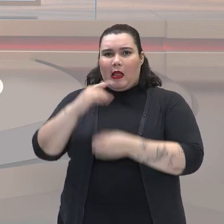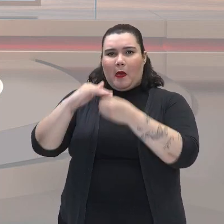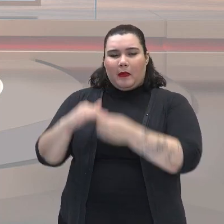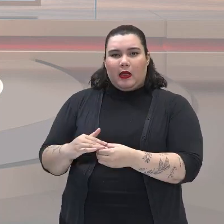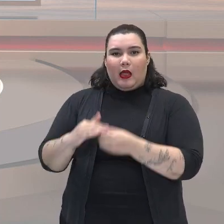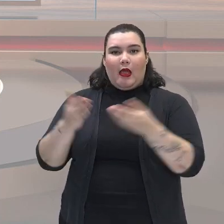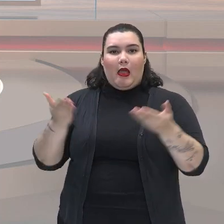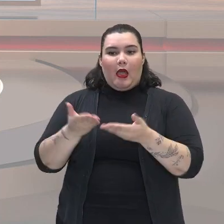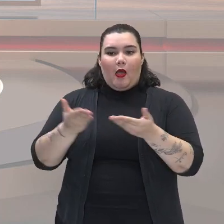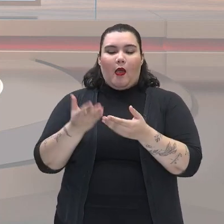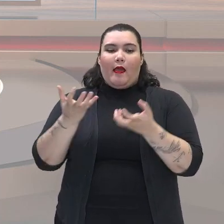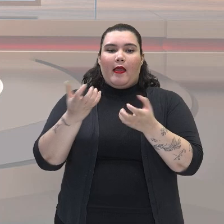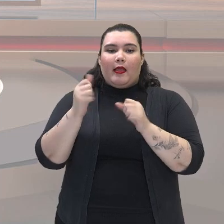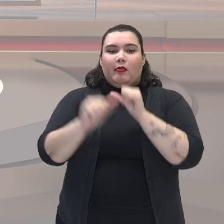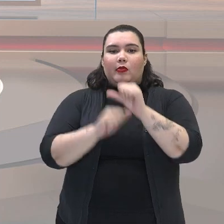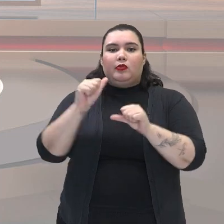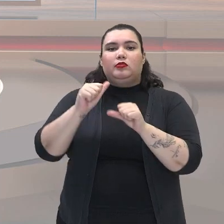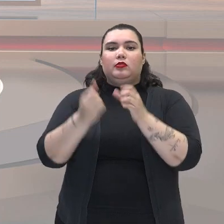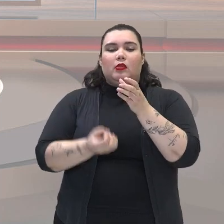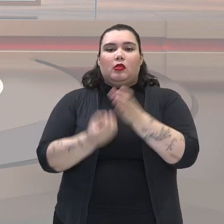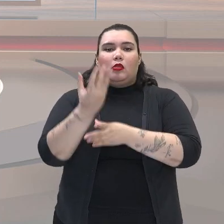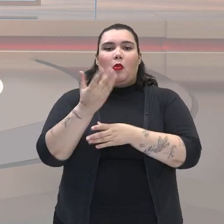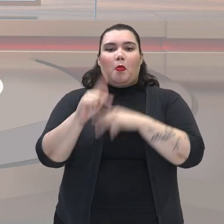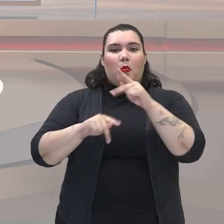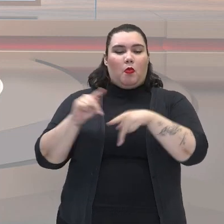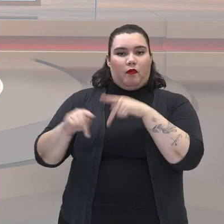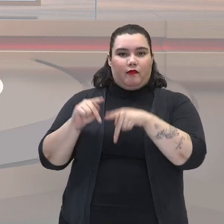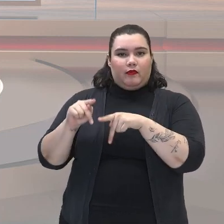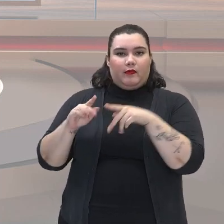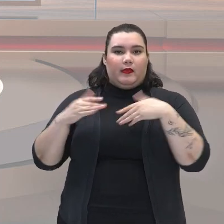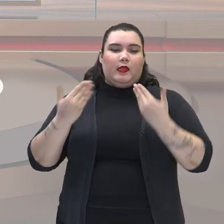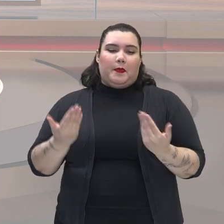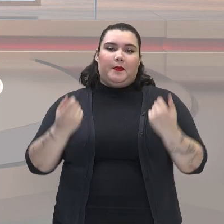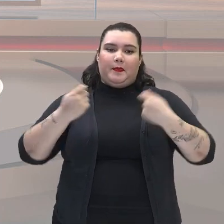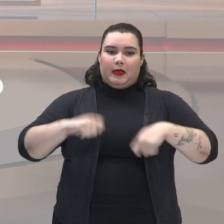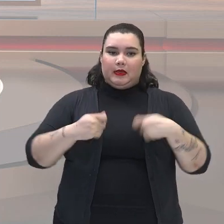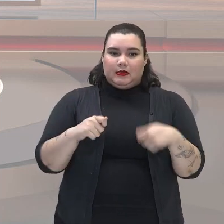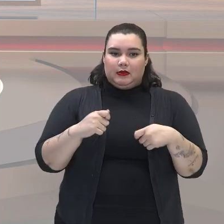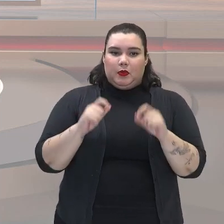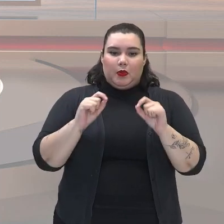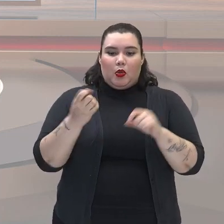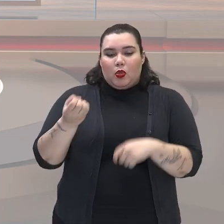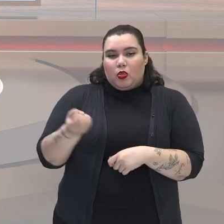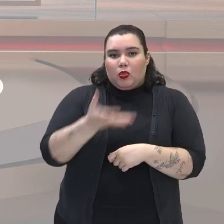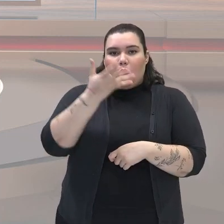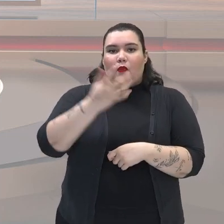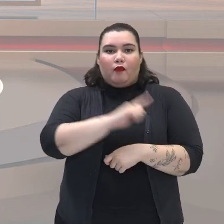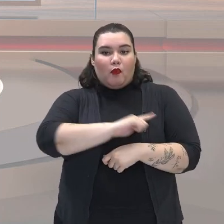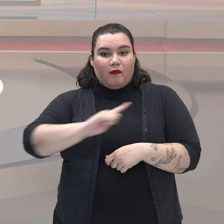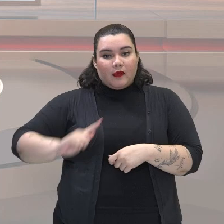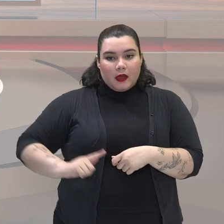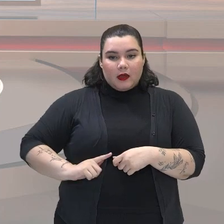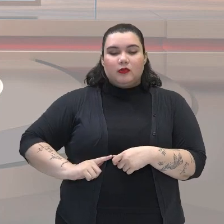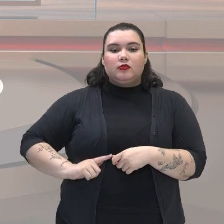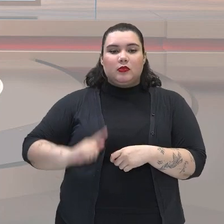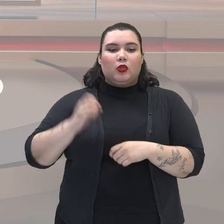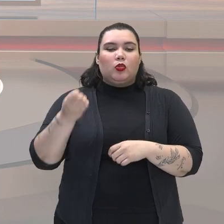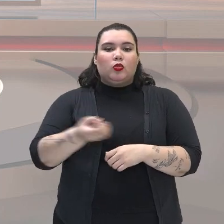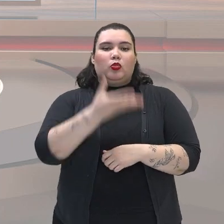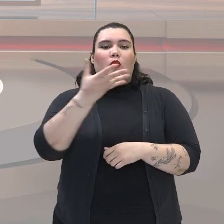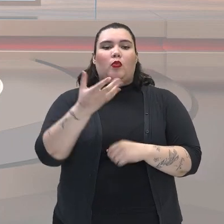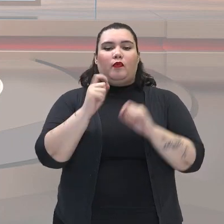criar aparelhos estatais para gerar uma nação. Então é necessário se estabelecer uma nova forma de governo e uma